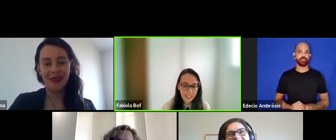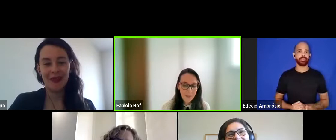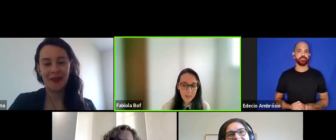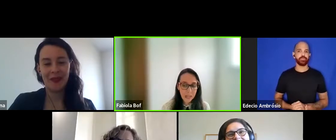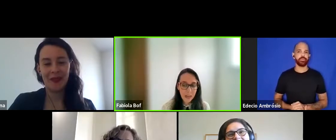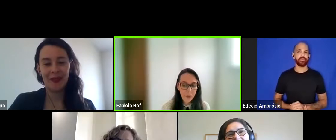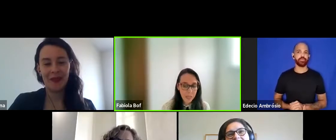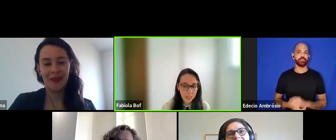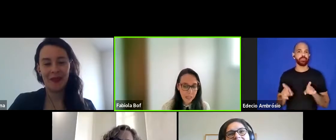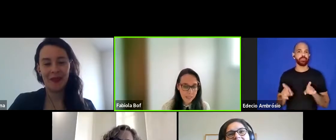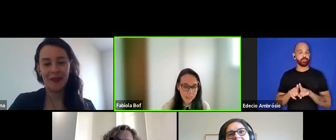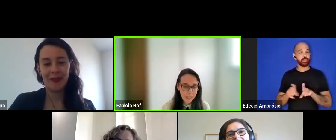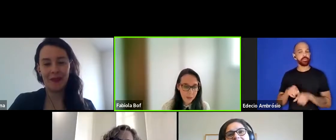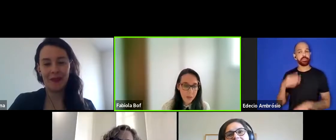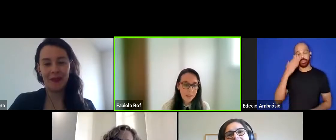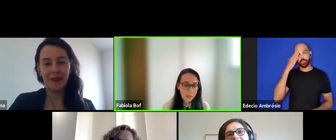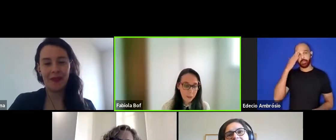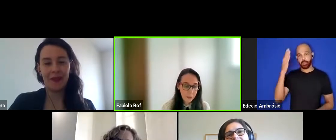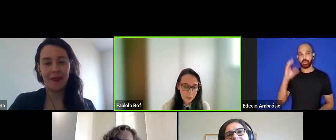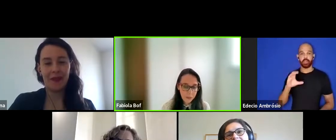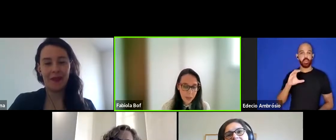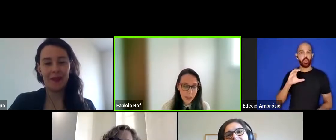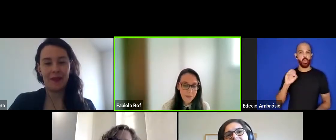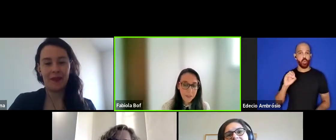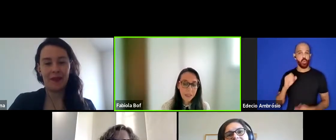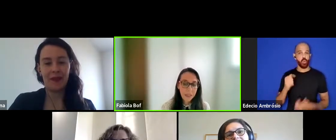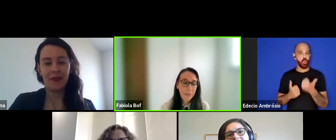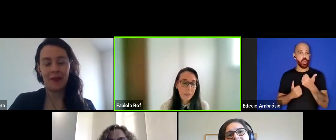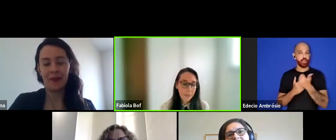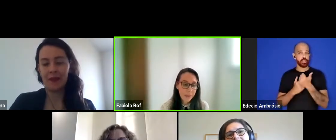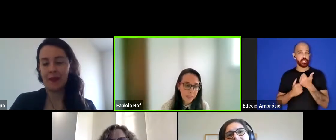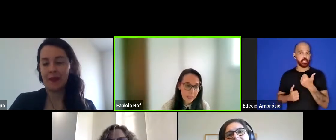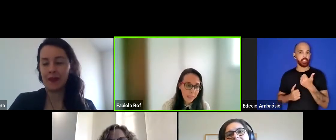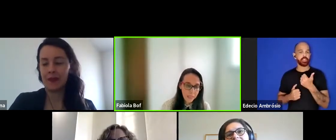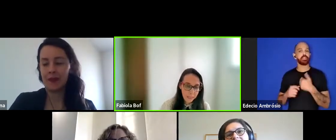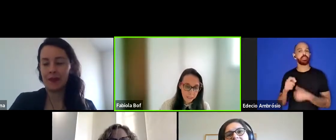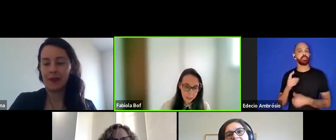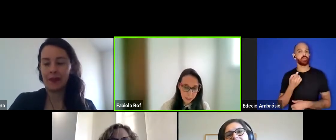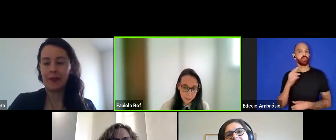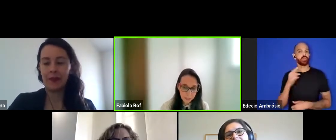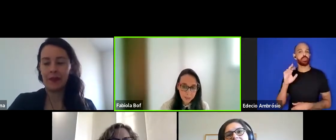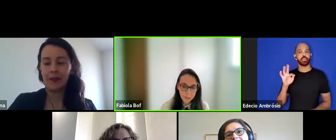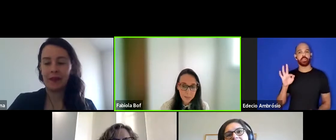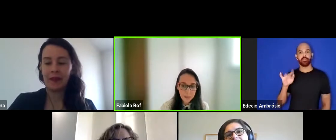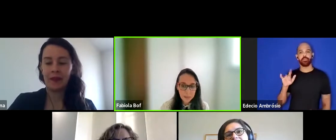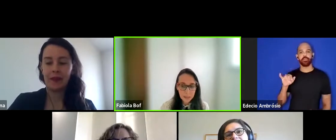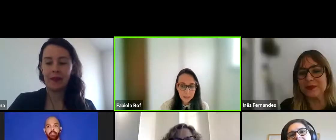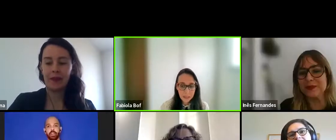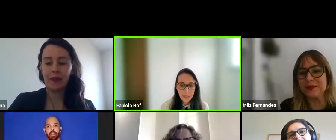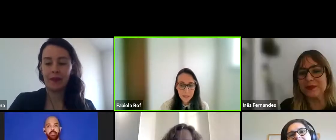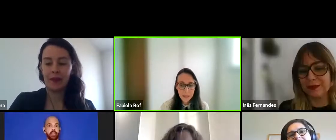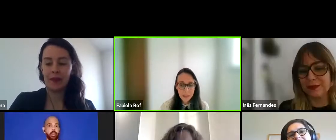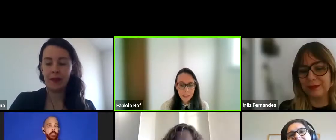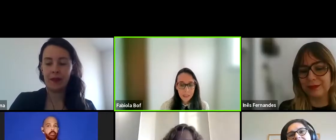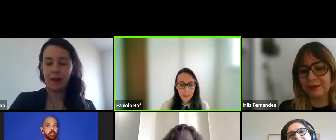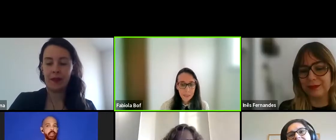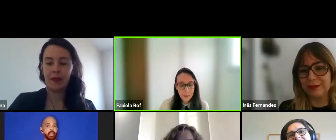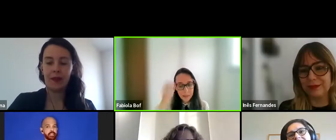que agradecer também a coorientação da doutora Flávia, né, pela parceria nesse projeto.